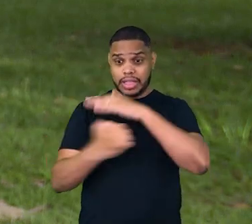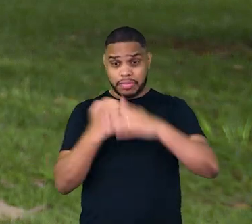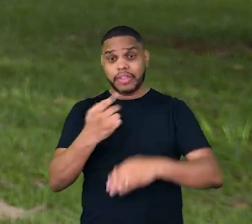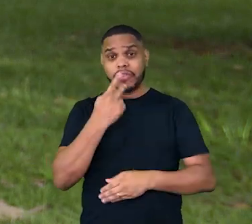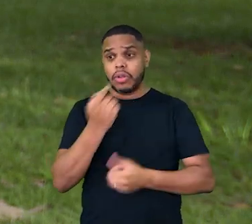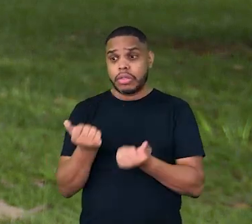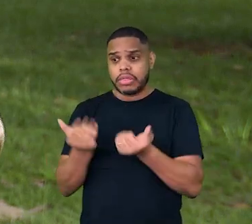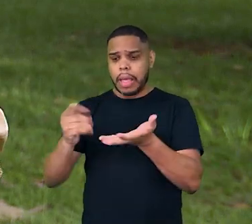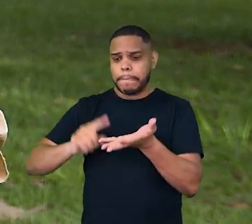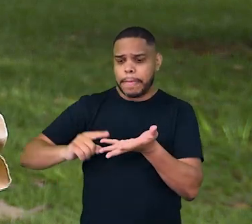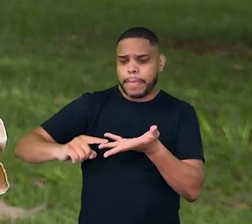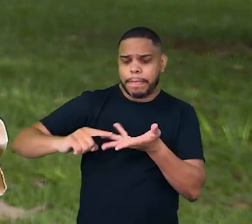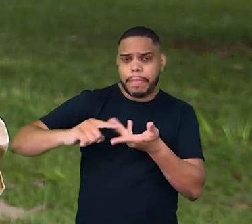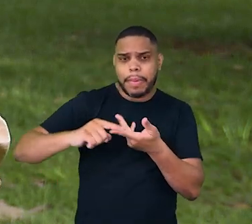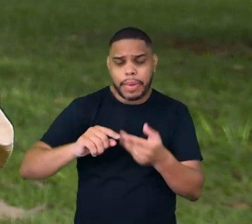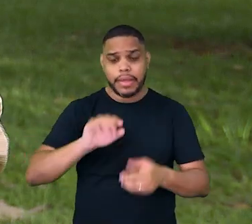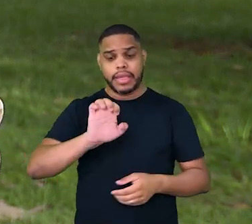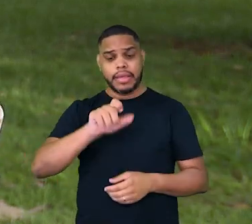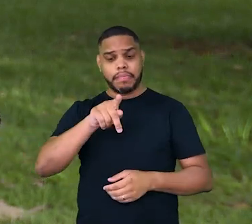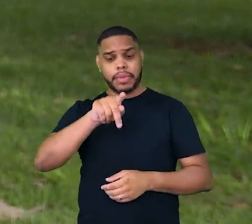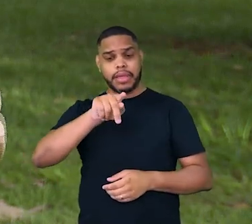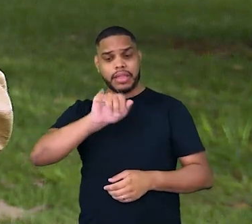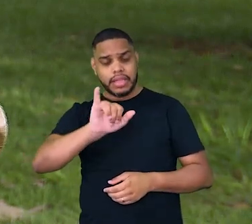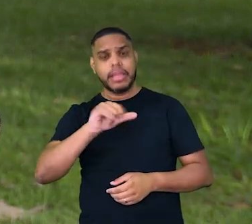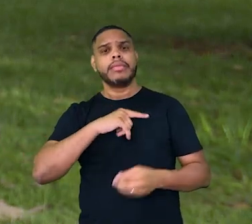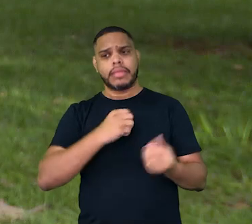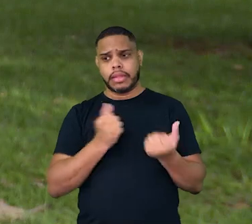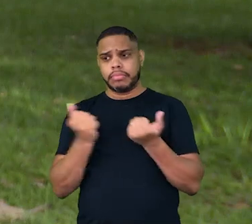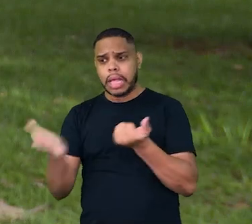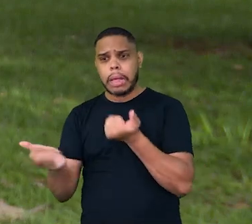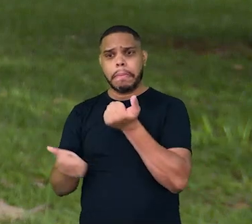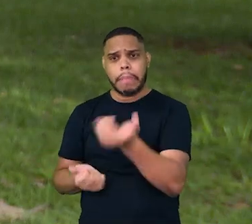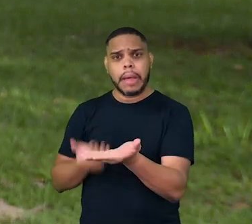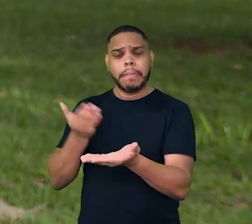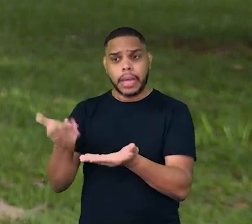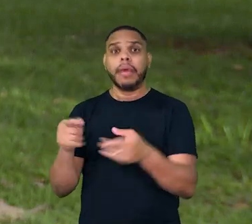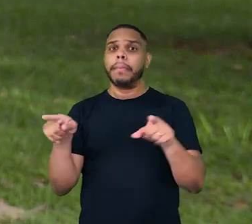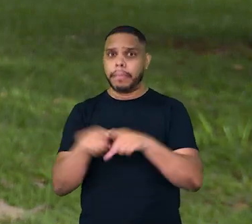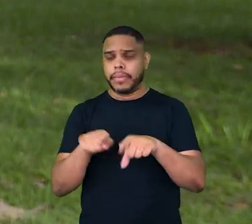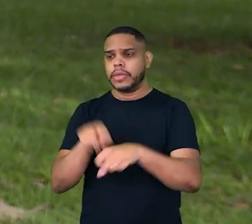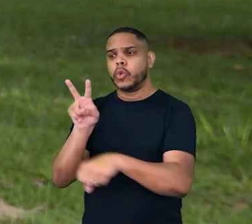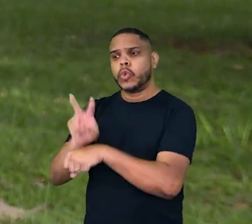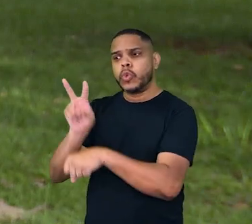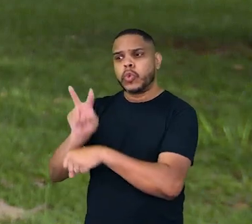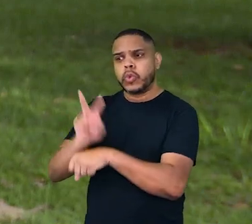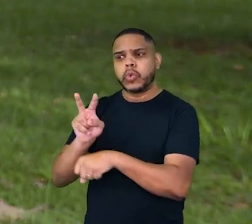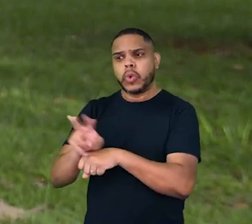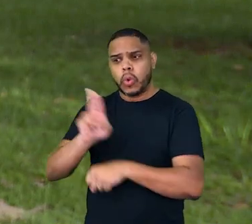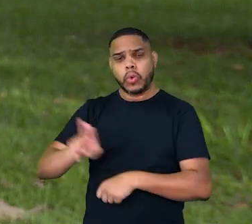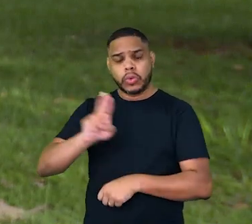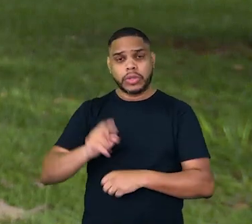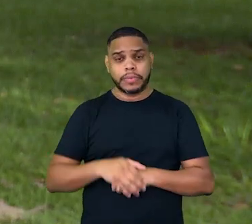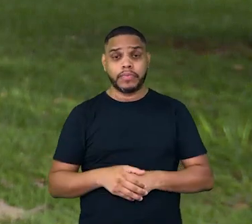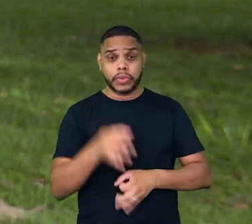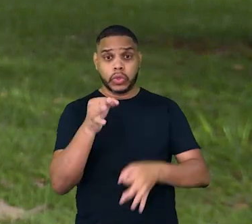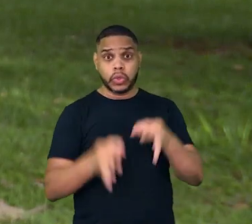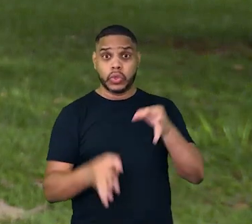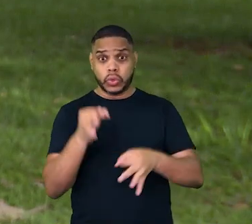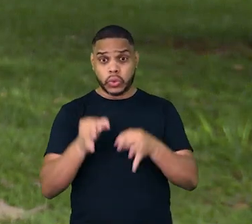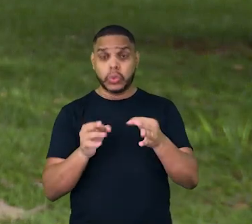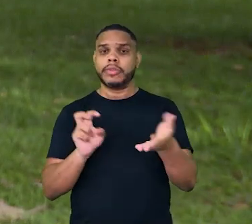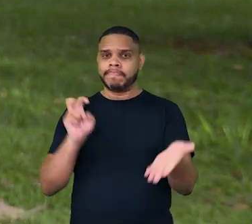disse que fornecia todos os equipamentos de proteção necessários e fiscalizava o uso. O juízo de primeiro